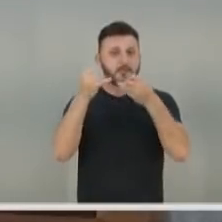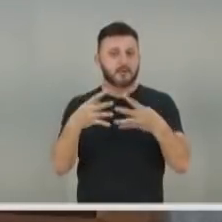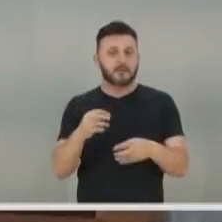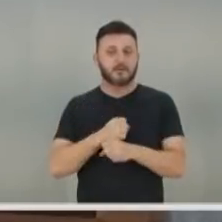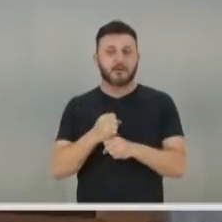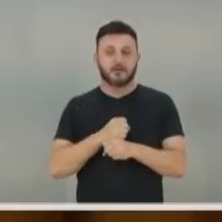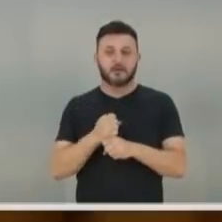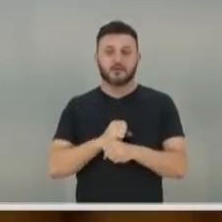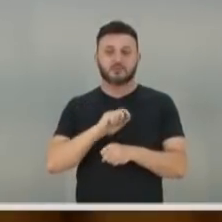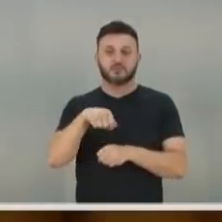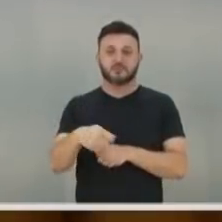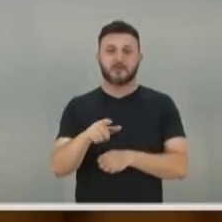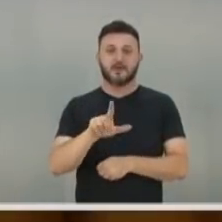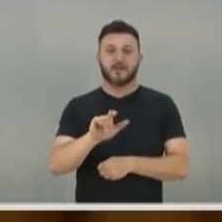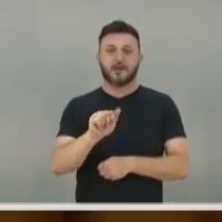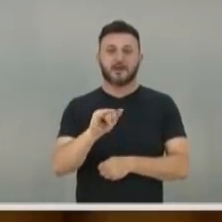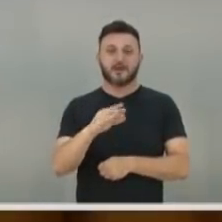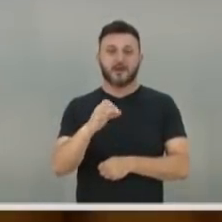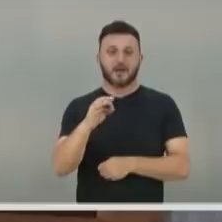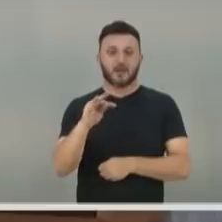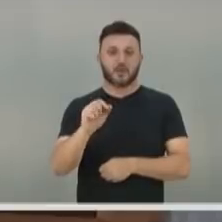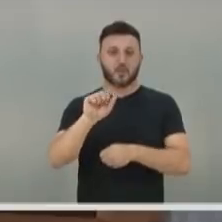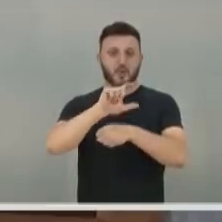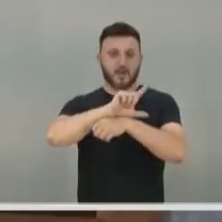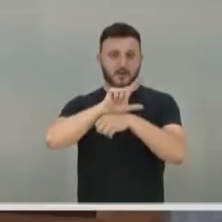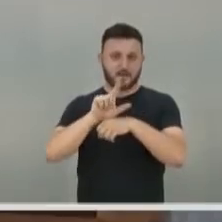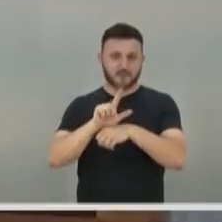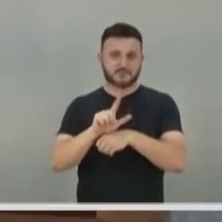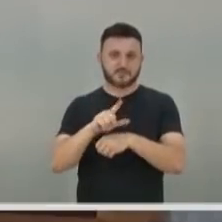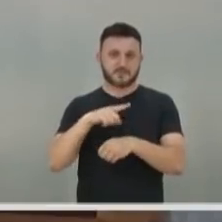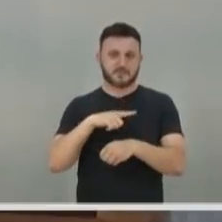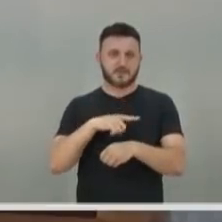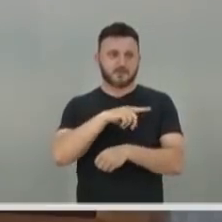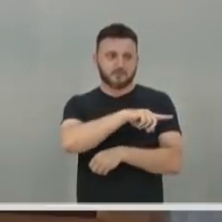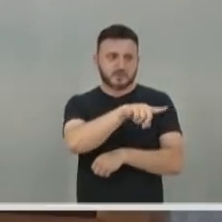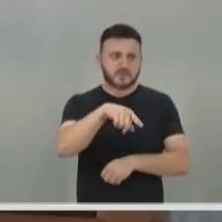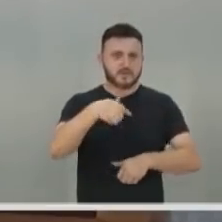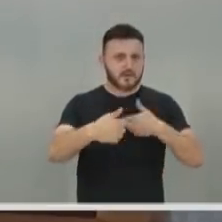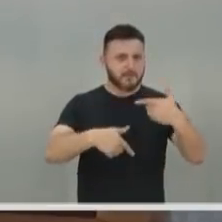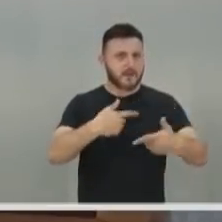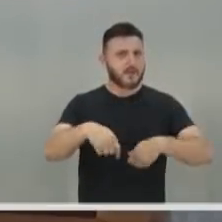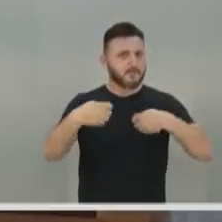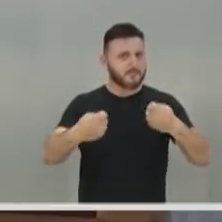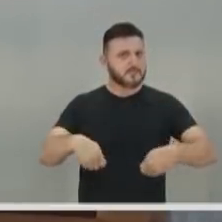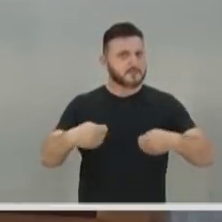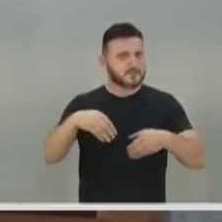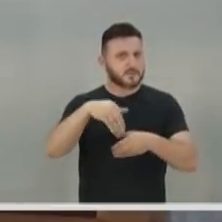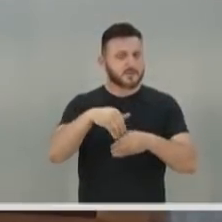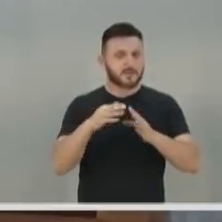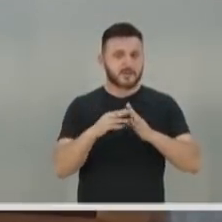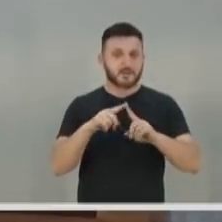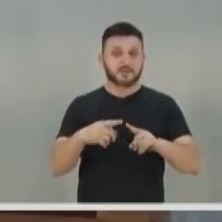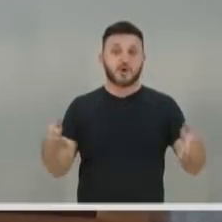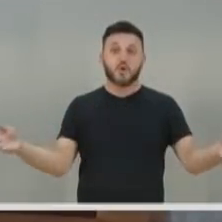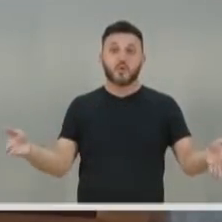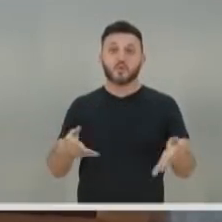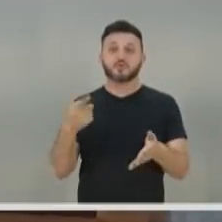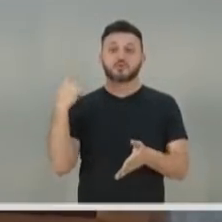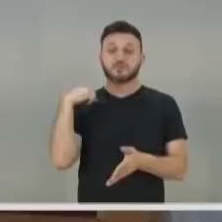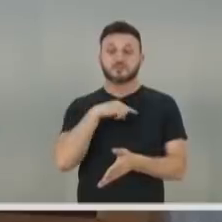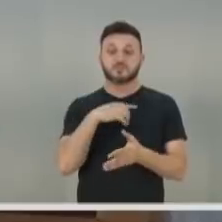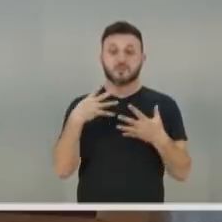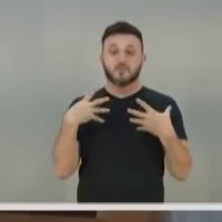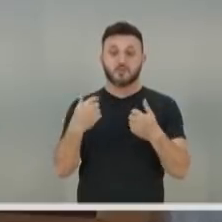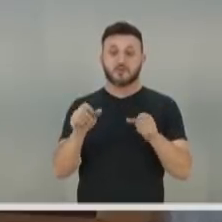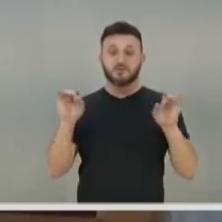terra, seja luz do mundo, seja fermento na massa. E hoje nós vamos acolher de maneira especial